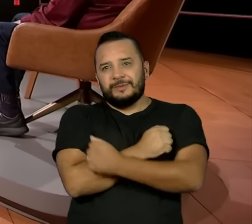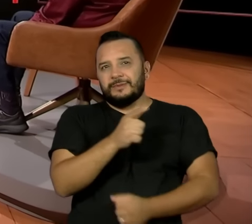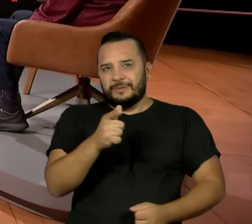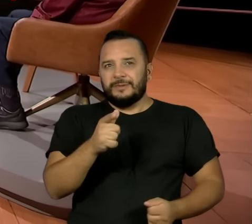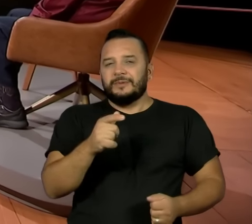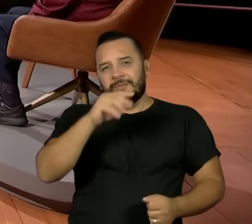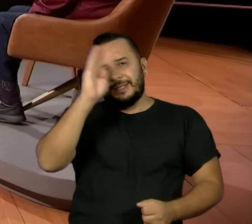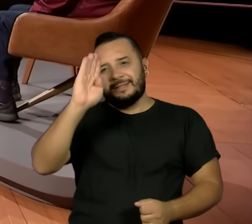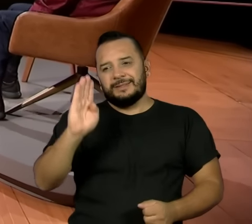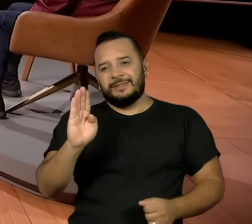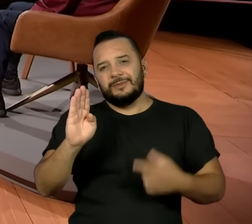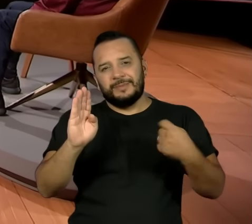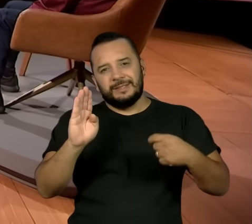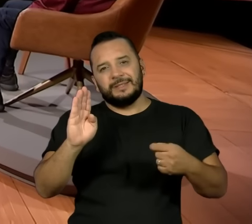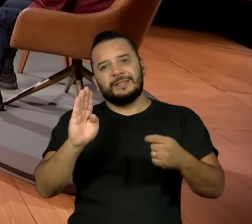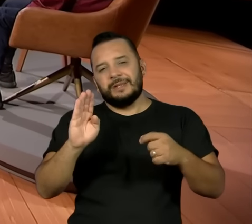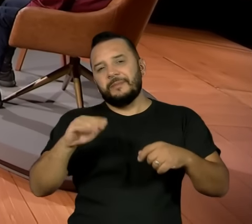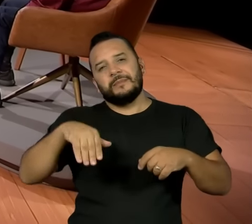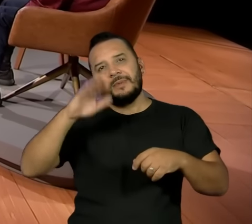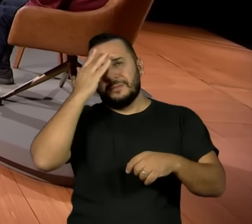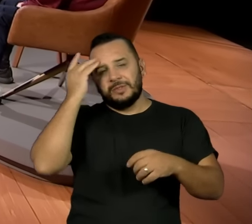Pedro Bandeira.